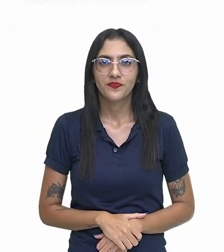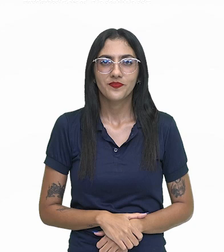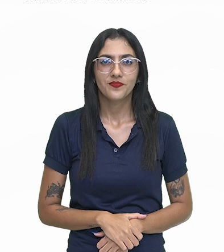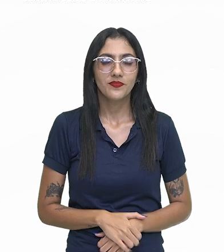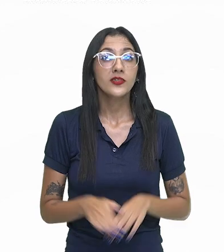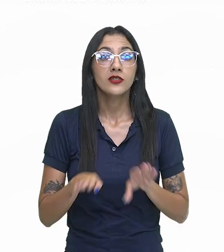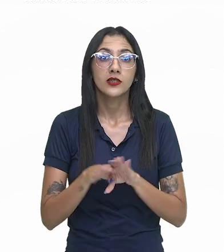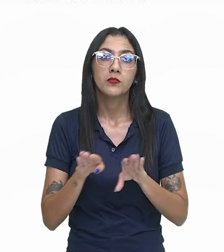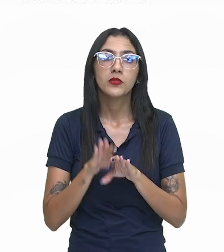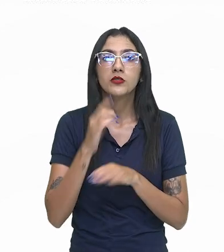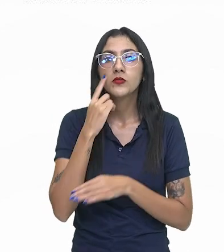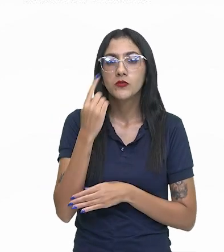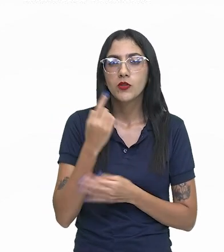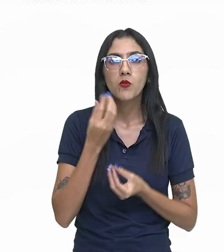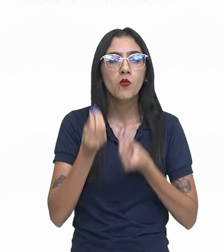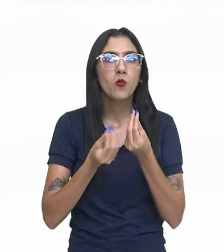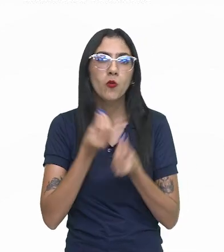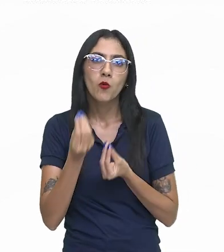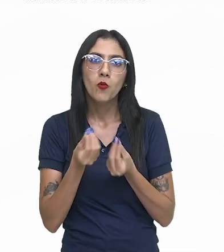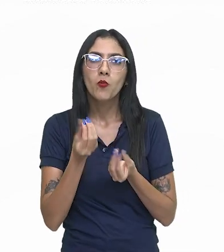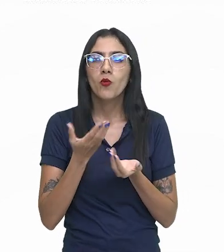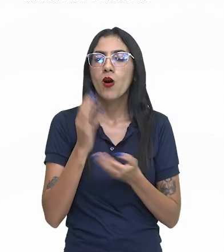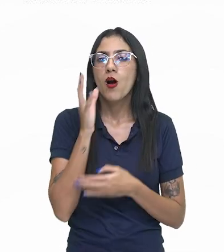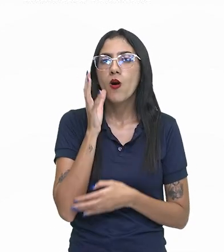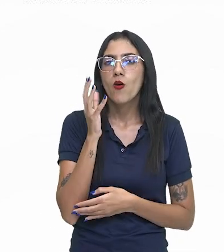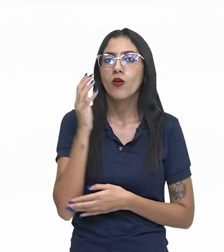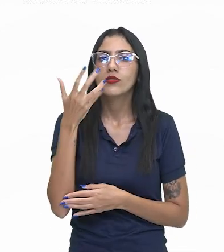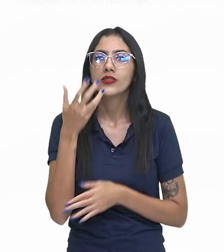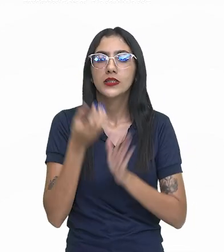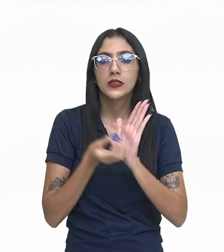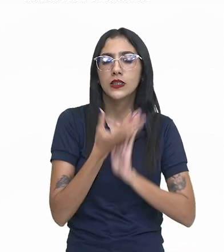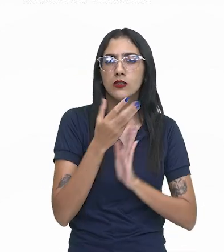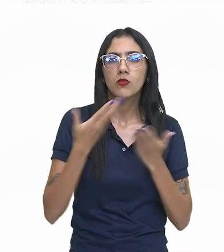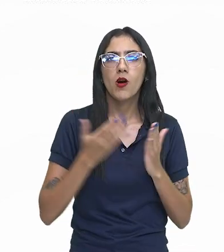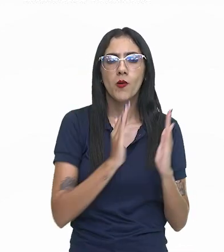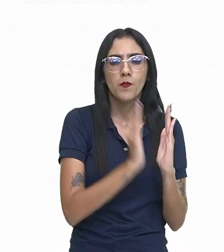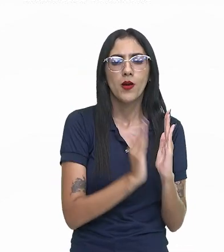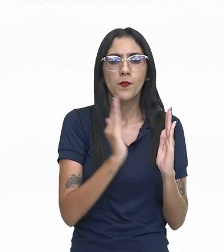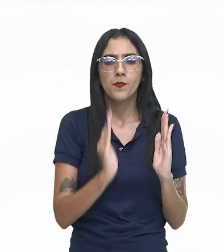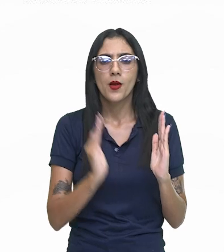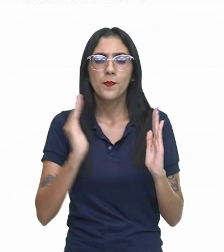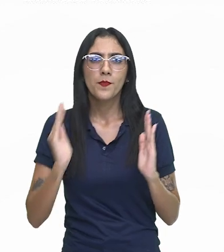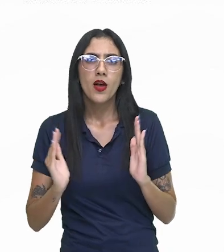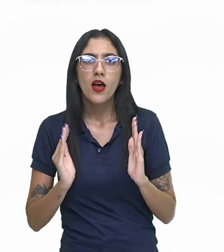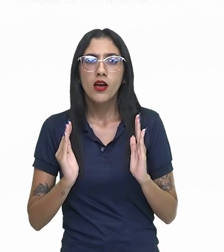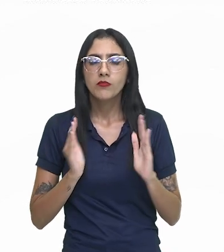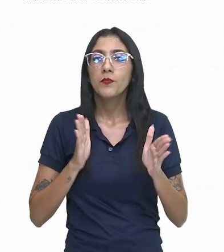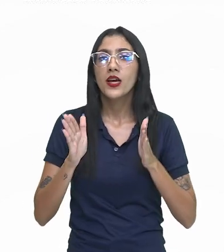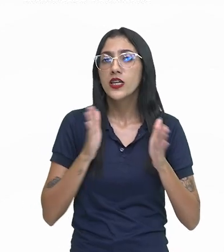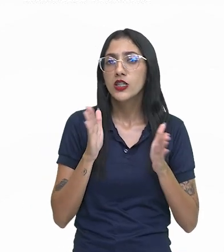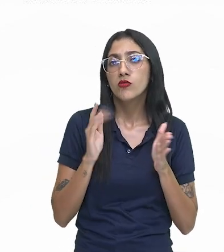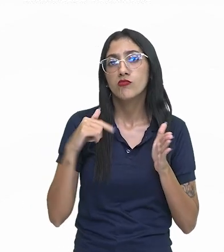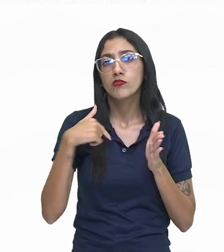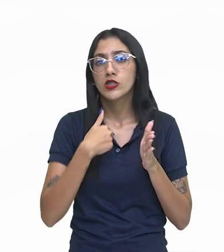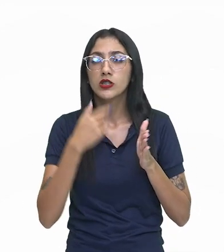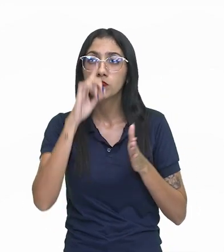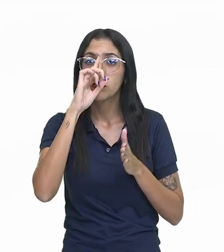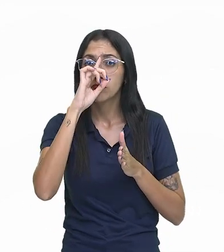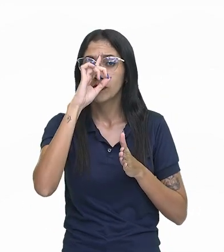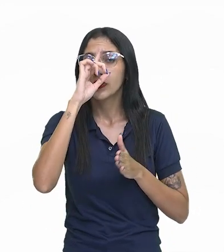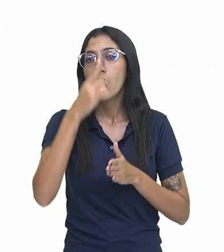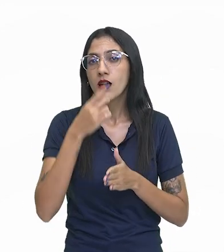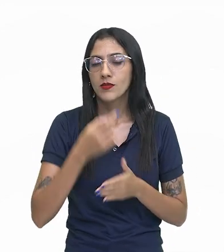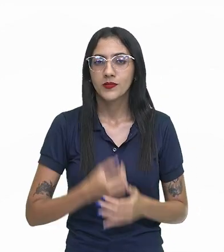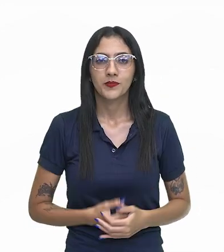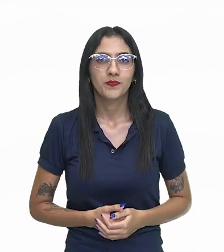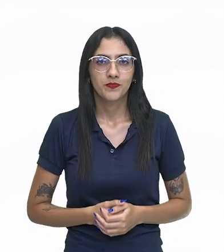de criação, né? O processo de quais são as etapas que nós temos no nosso processo criativo.